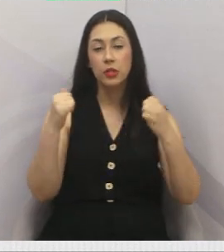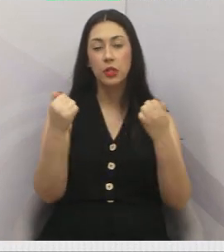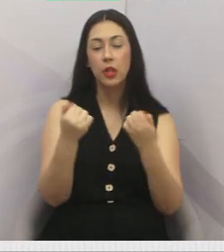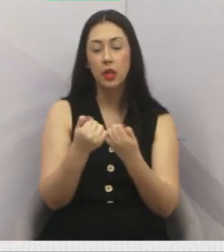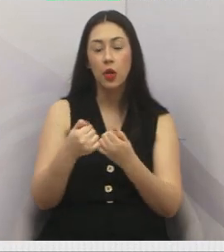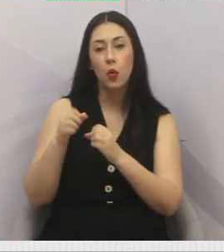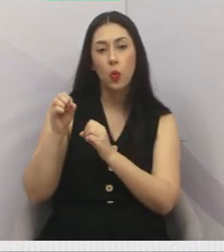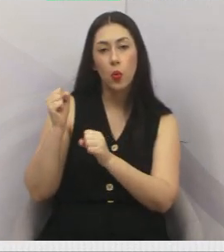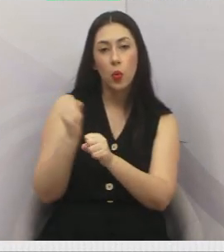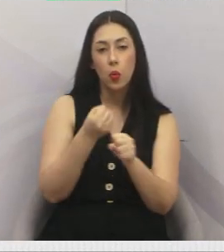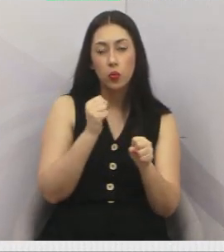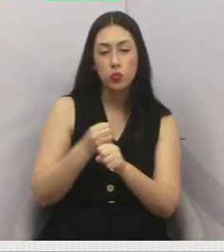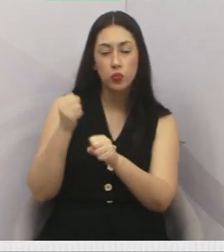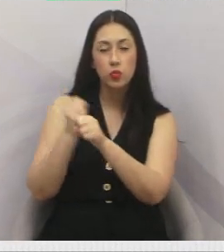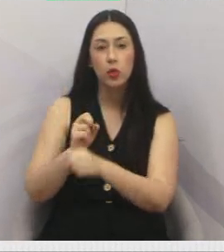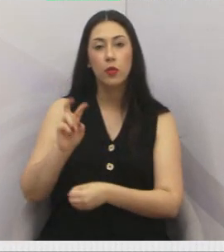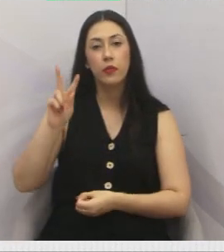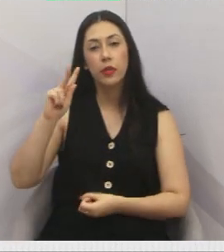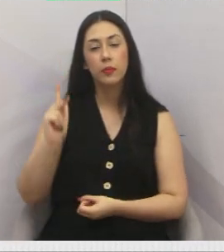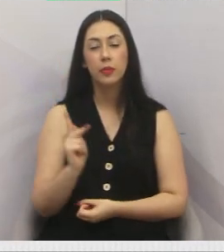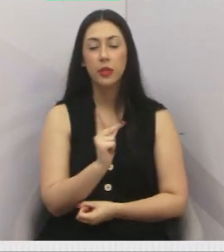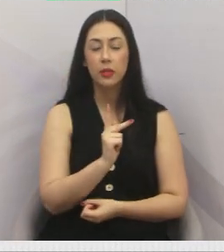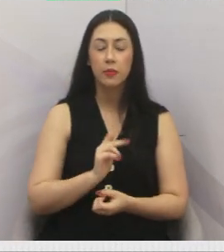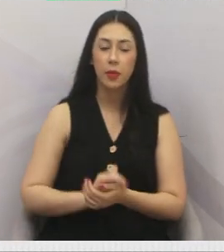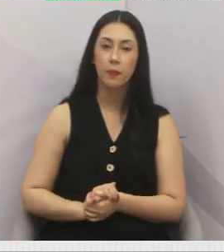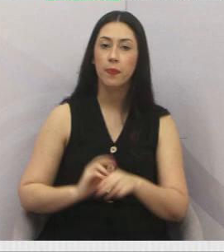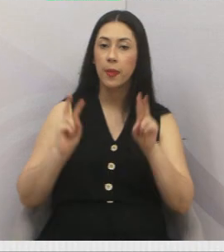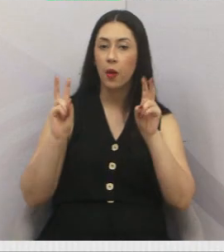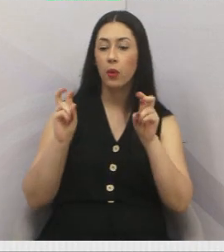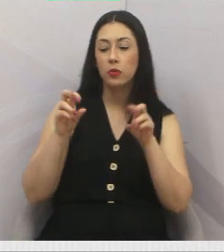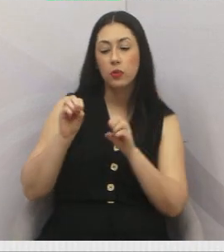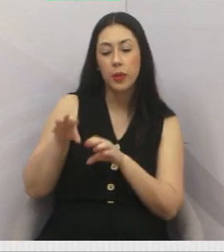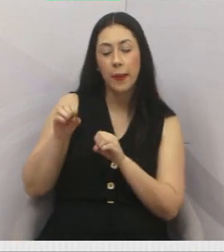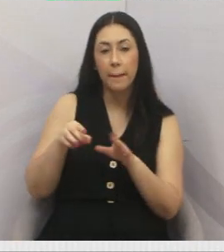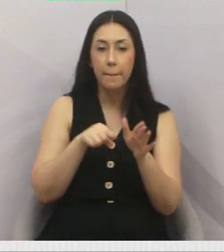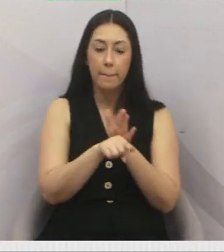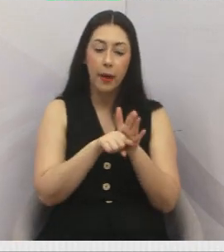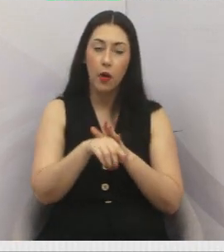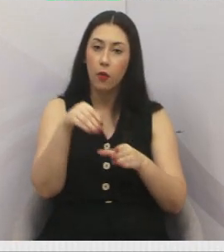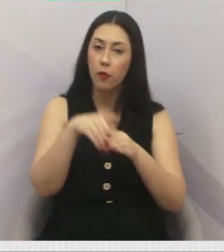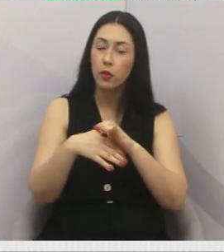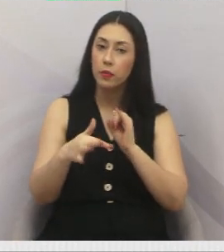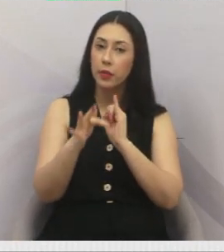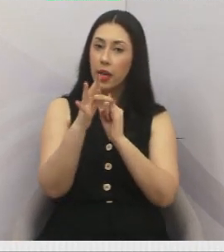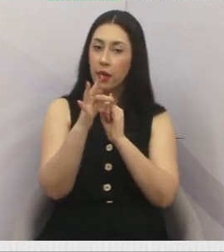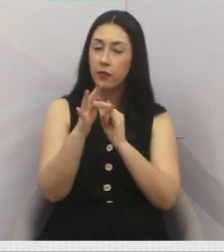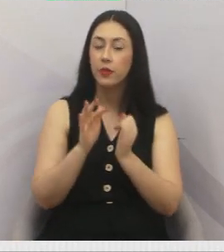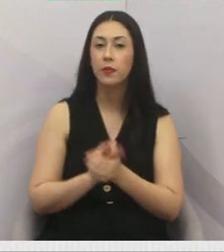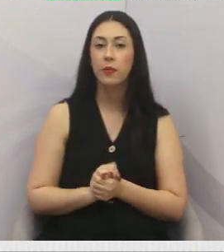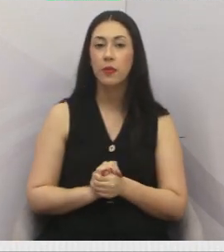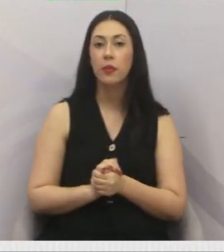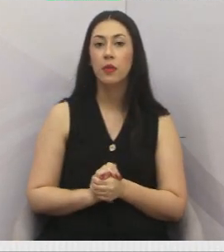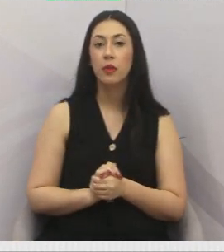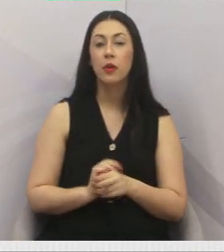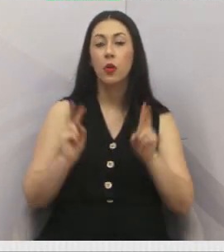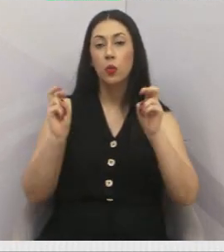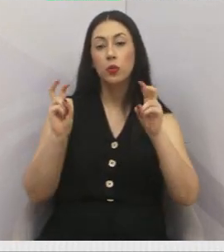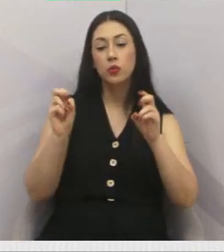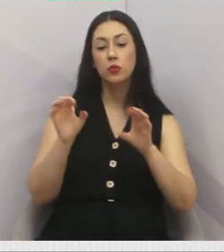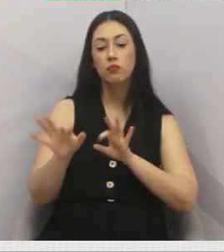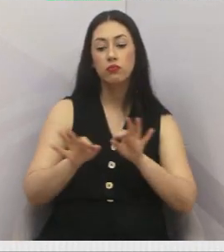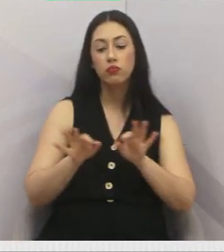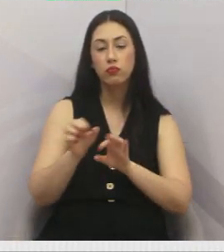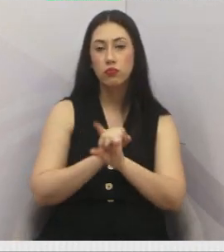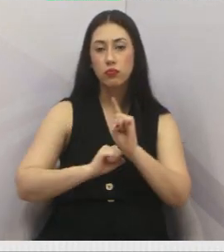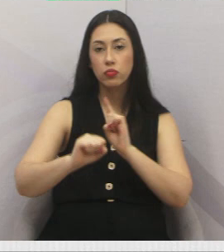Vale Paraíba, a Convap. Segmento Entidades Acadêmicas, um voto para o Instituto Federal. Segmento Organização da Sociedade